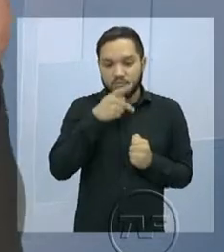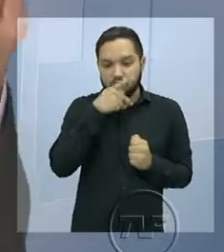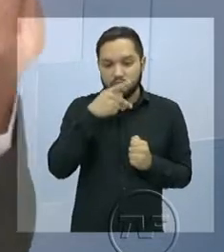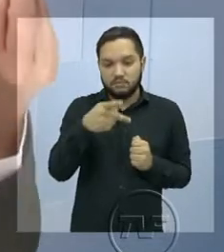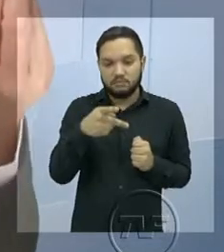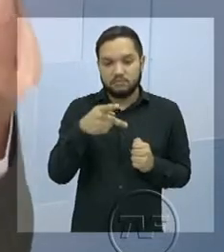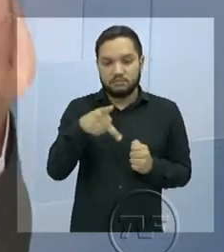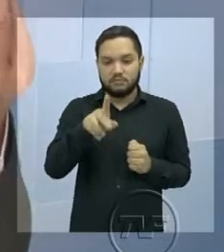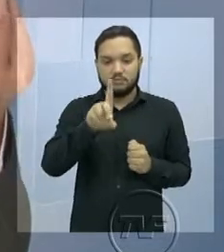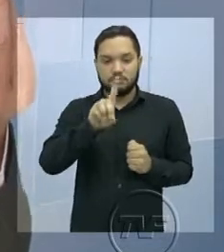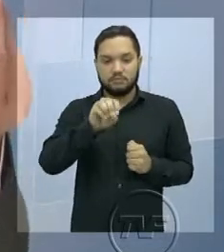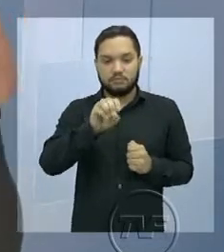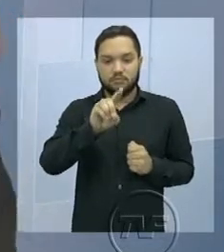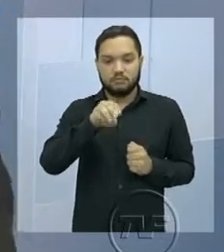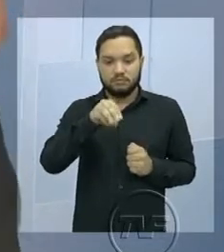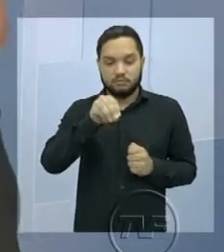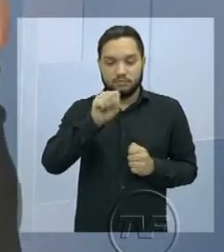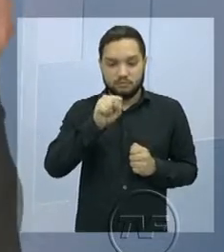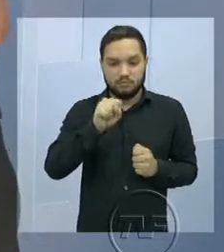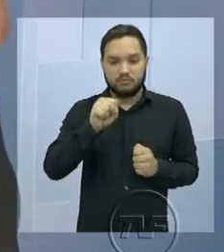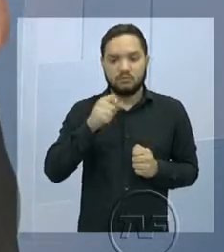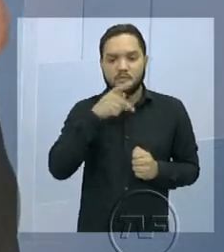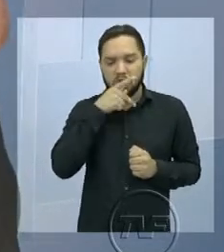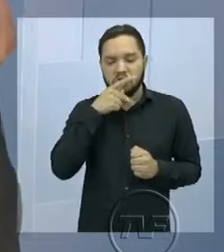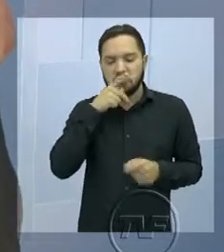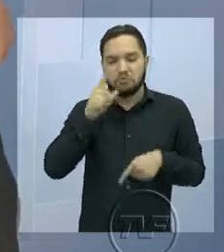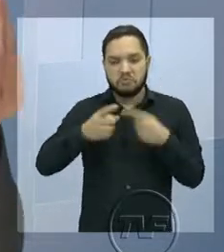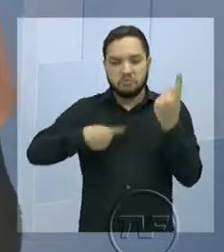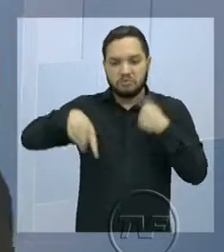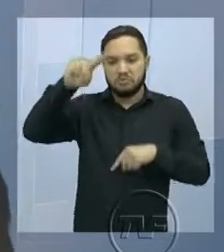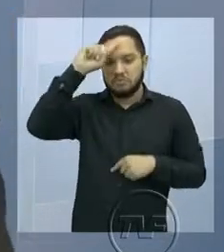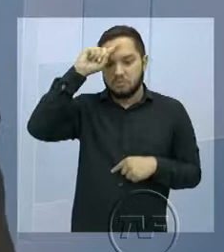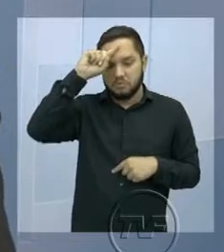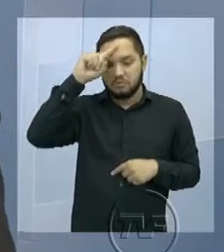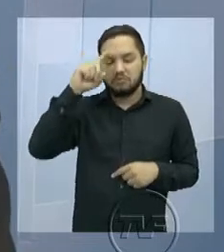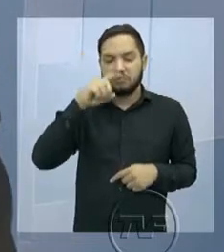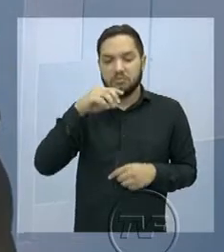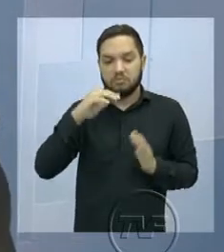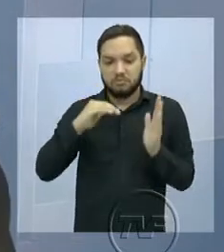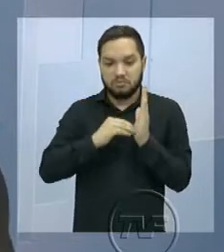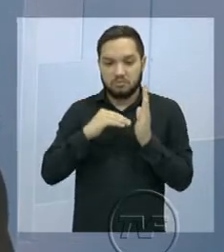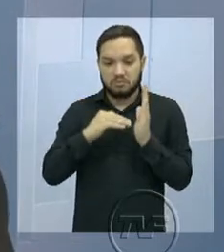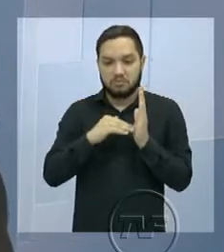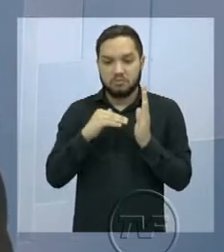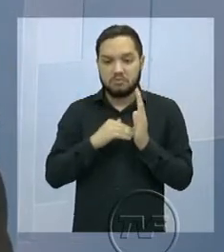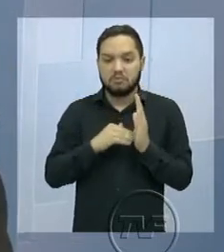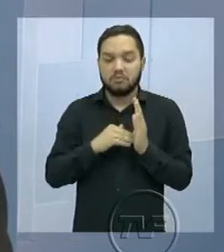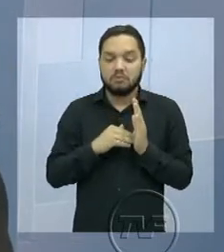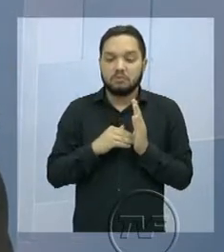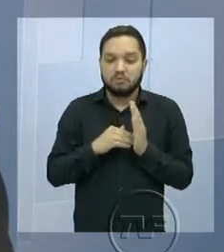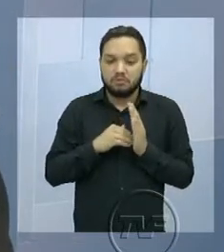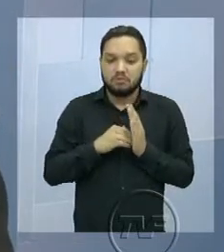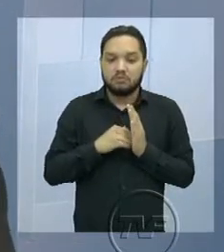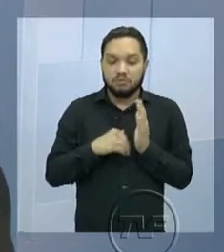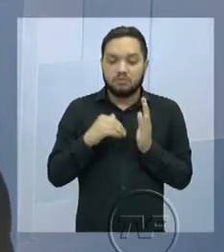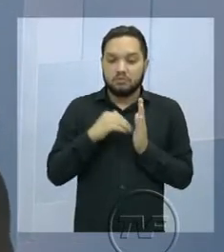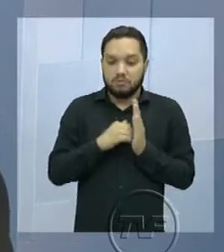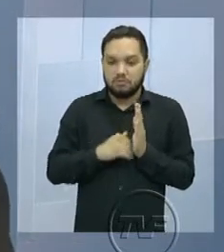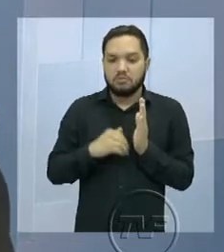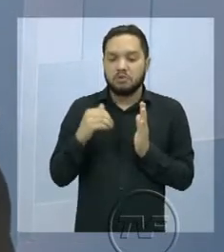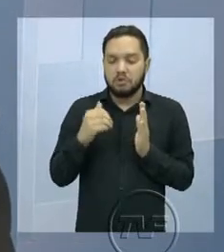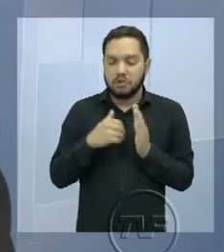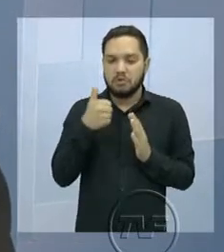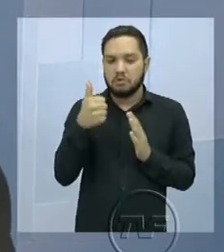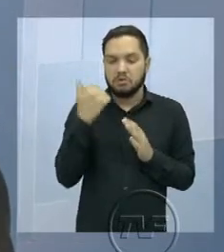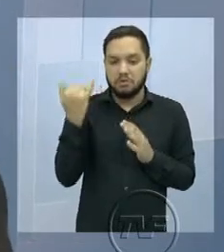o Podemos, que é um partido que cresceu muito, especificamente no Senado, tem sido um fiel da balança no Congresso Alto, muito